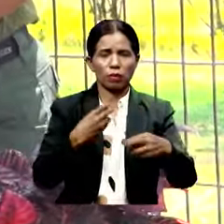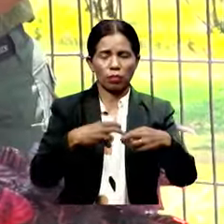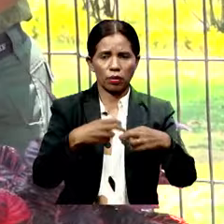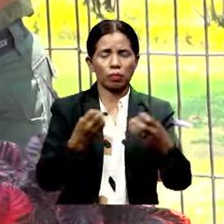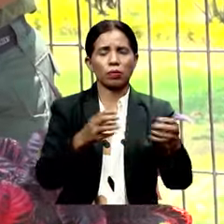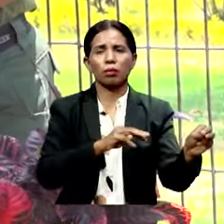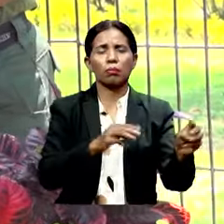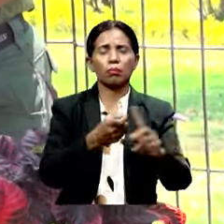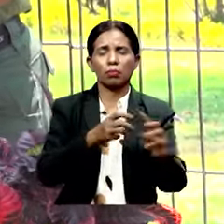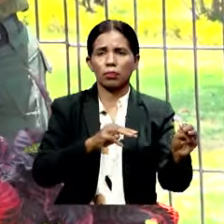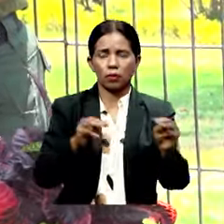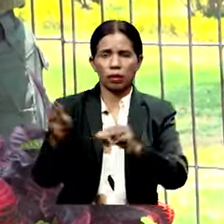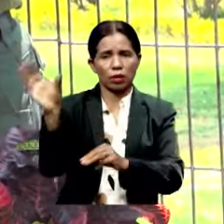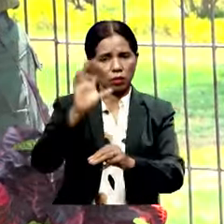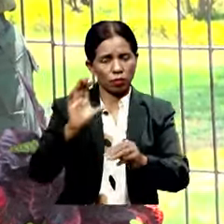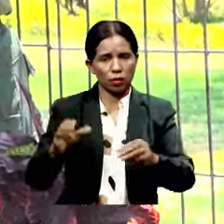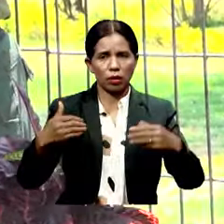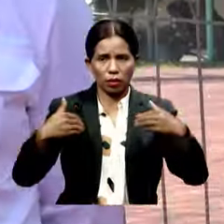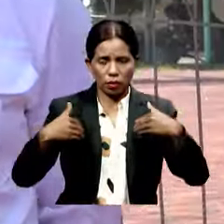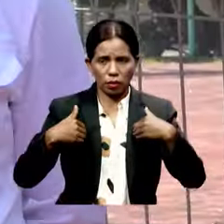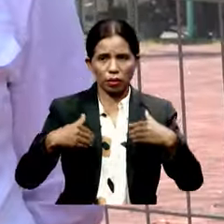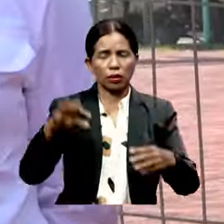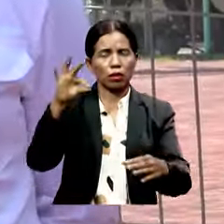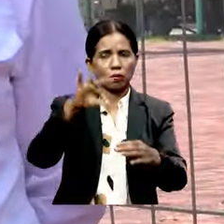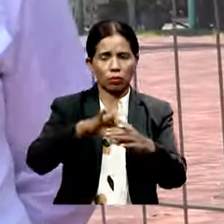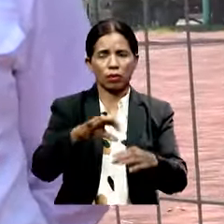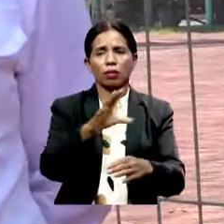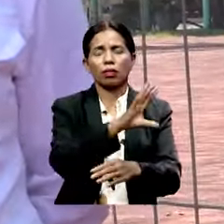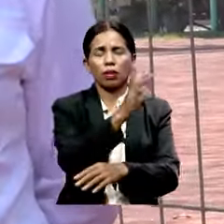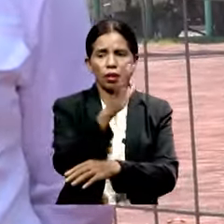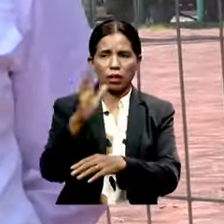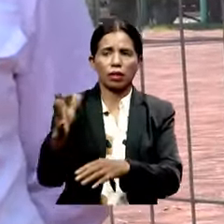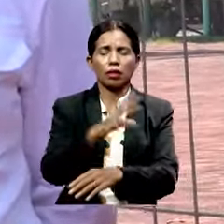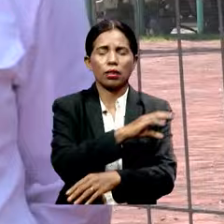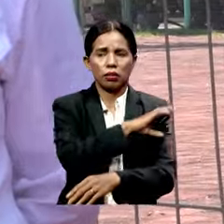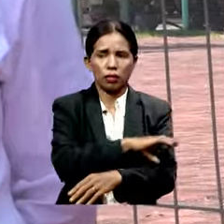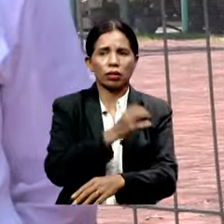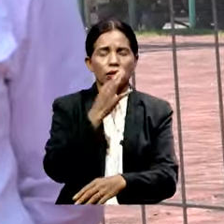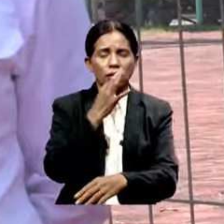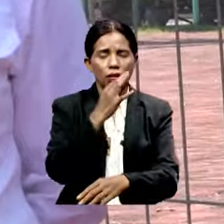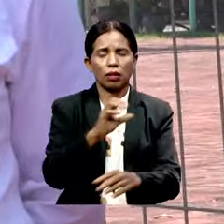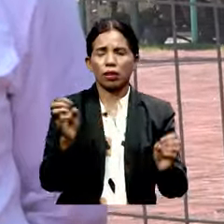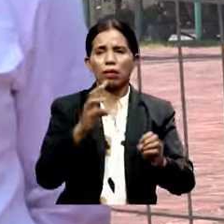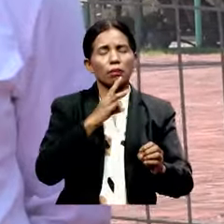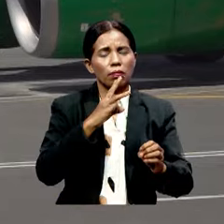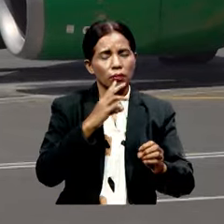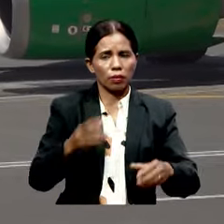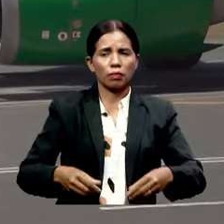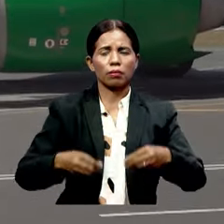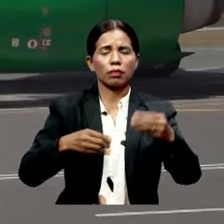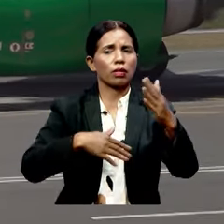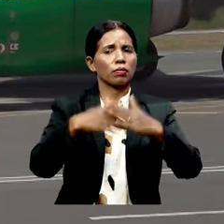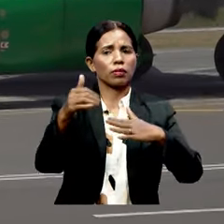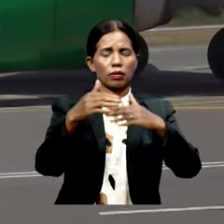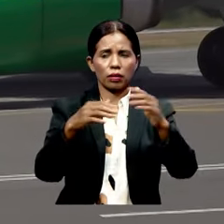mudança climática nebe ramosso redução e a produção agrícola e a insegurança ihan falta be destruição